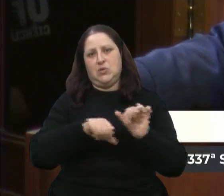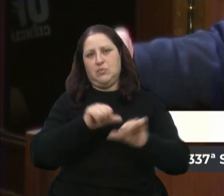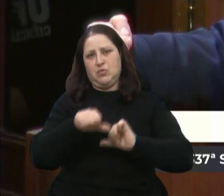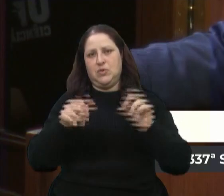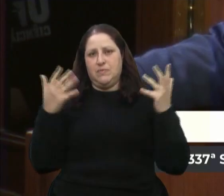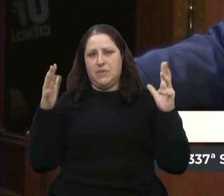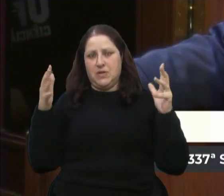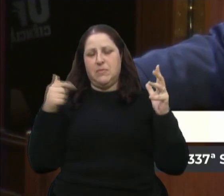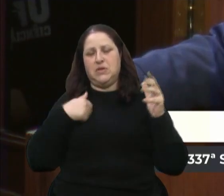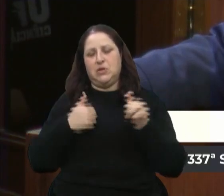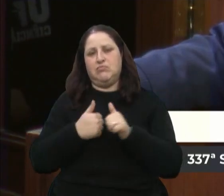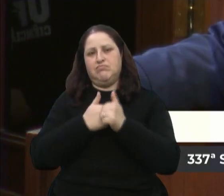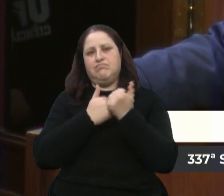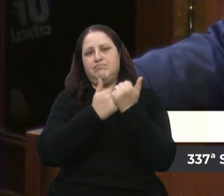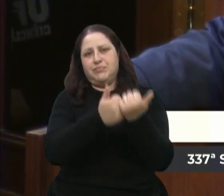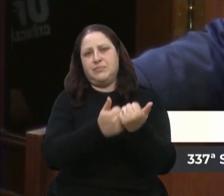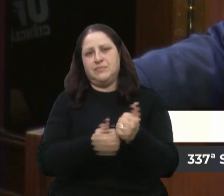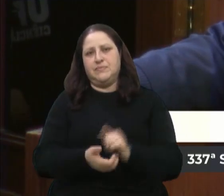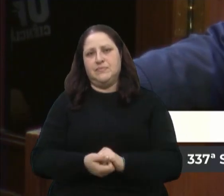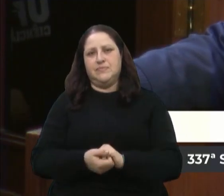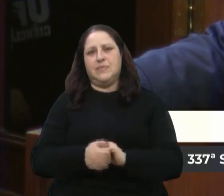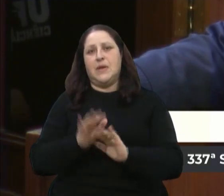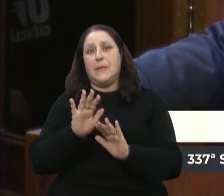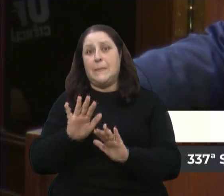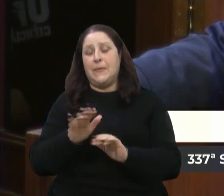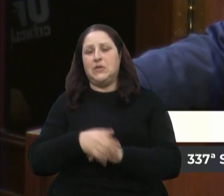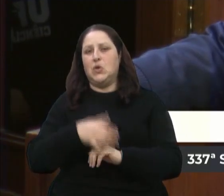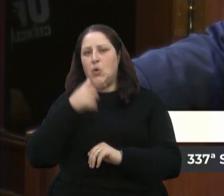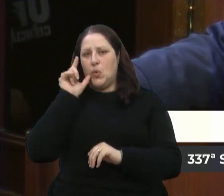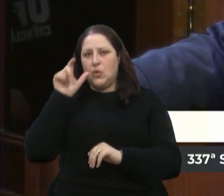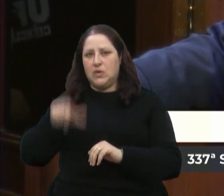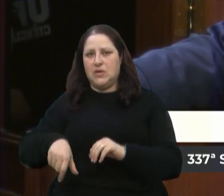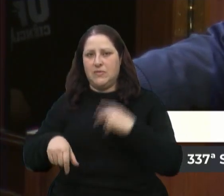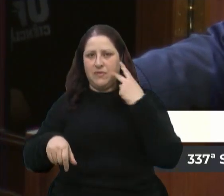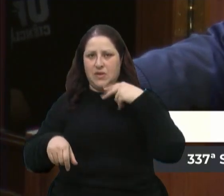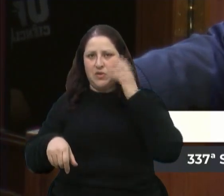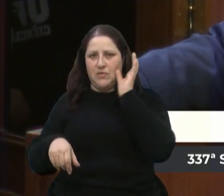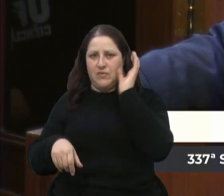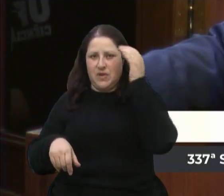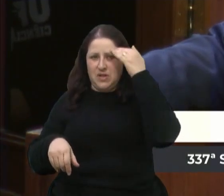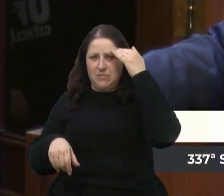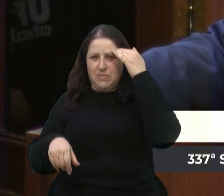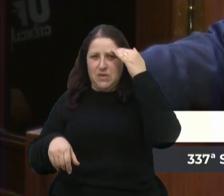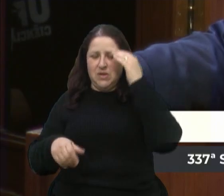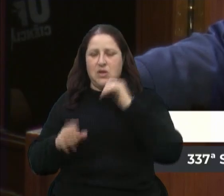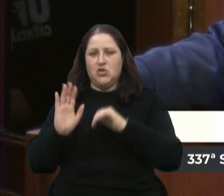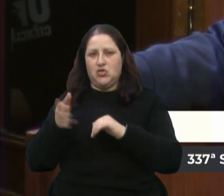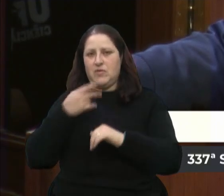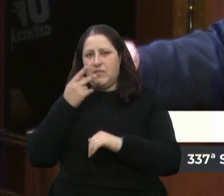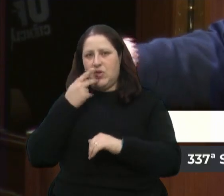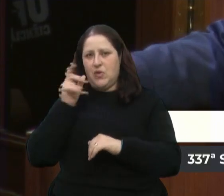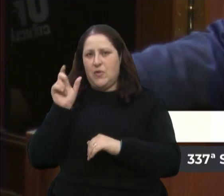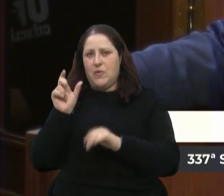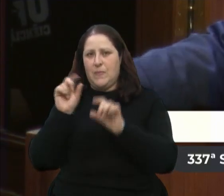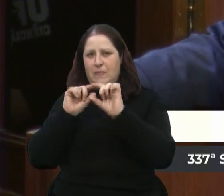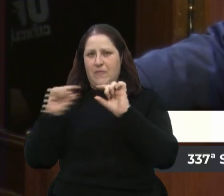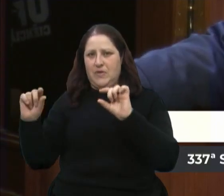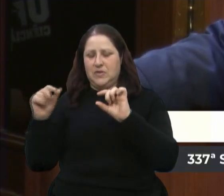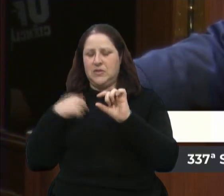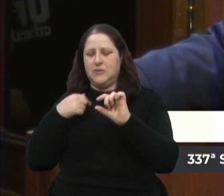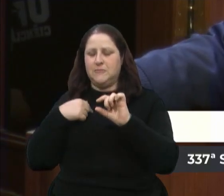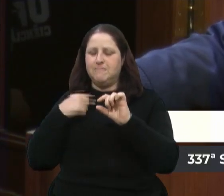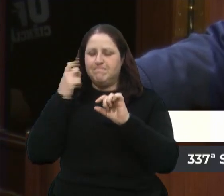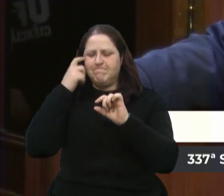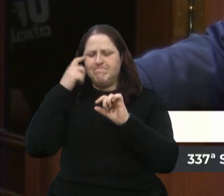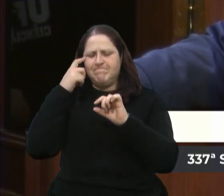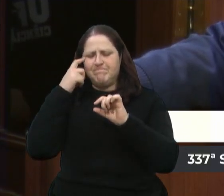Parabéns, estou junto nessa. Mas, ontem o vereador Felipe Gremmelmaier falou uma expressão que eu fui para casa e